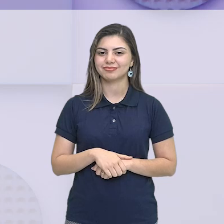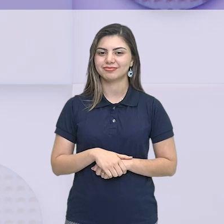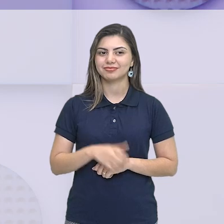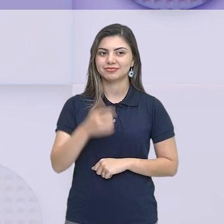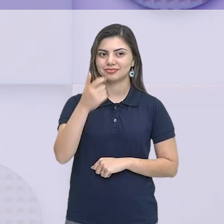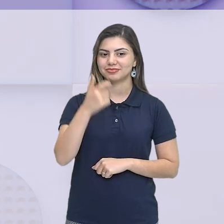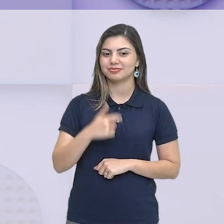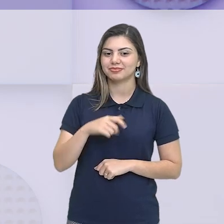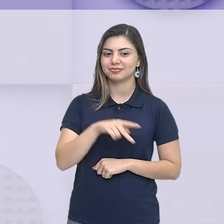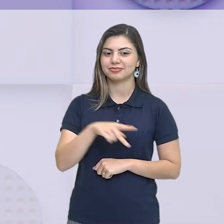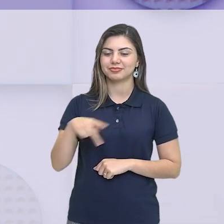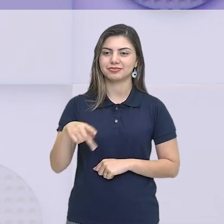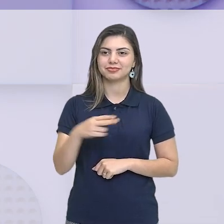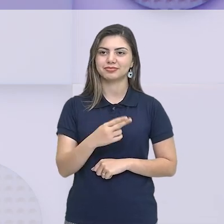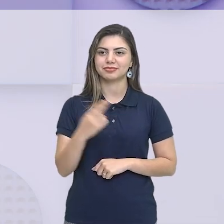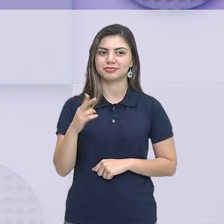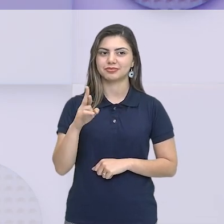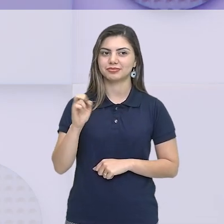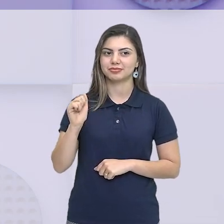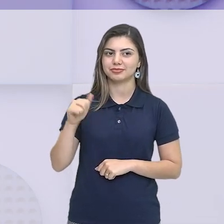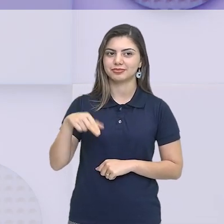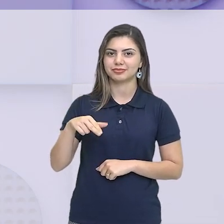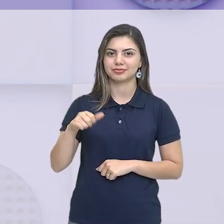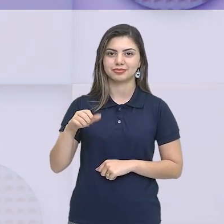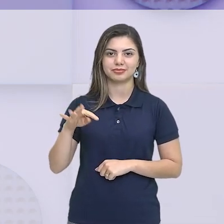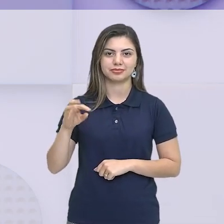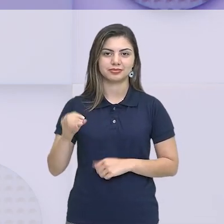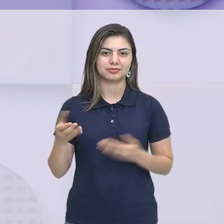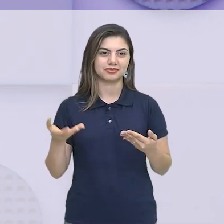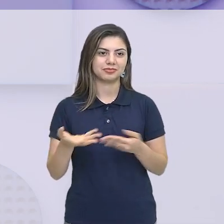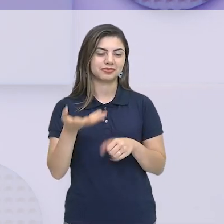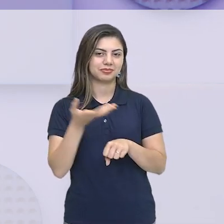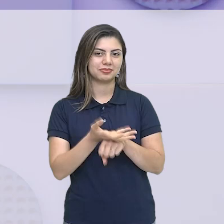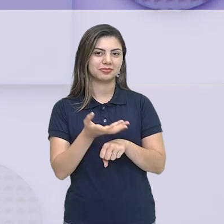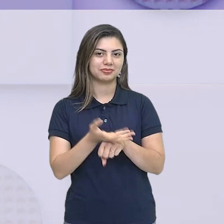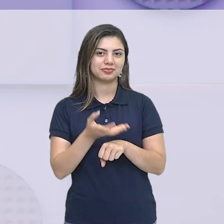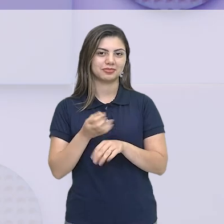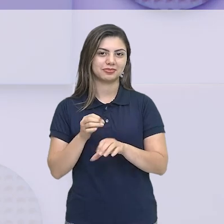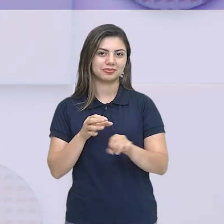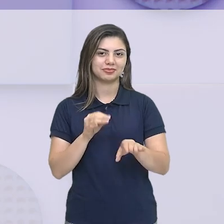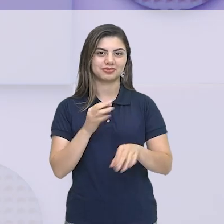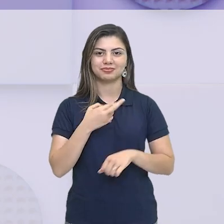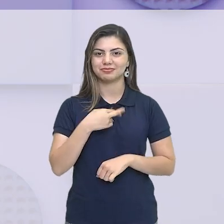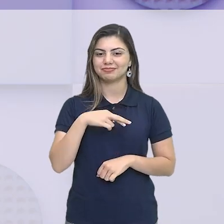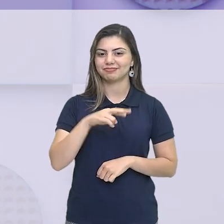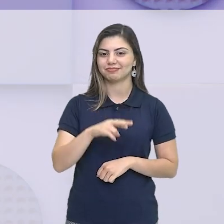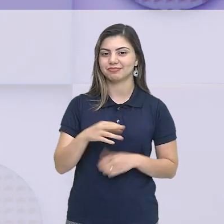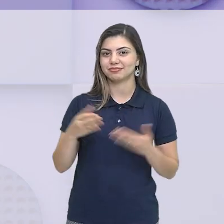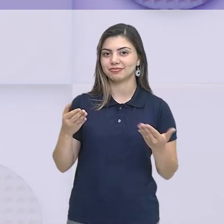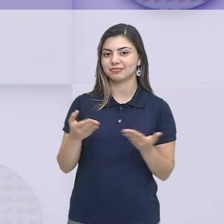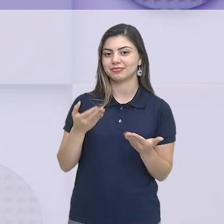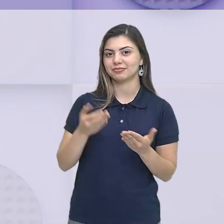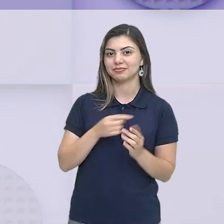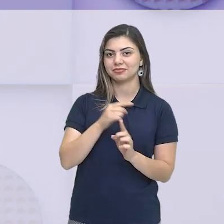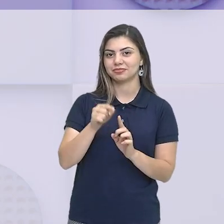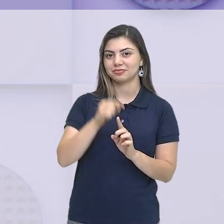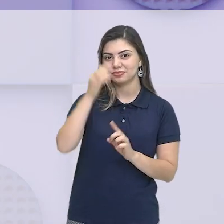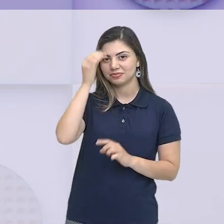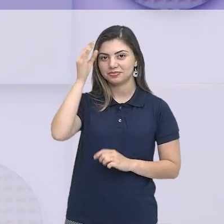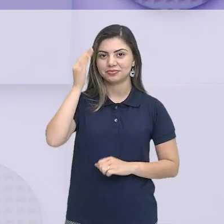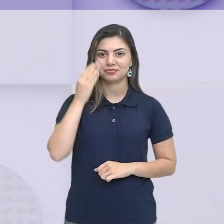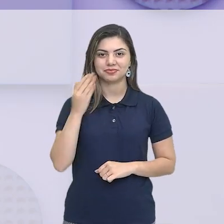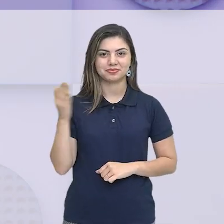Eu sou o professor Renato Souza, do componente curricular Ensino Religioso, e vamos conhecer agora o objeto